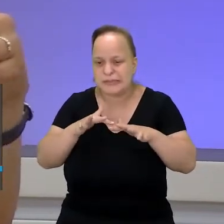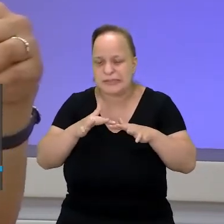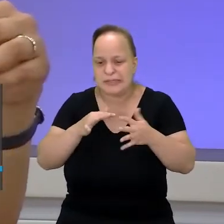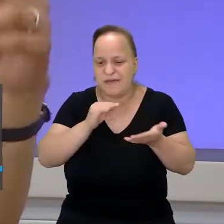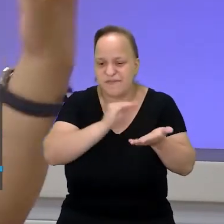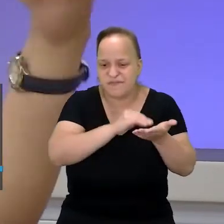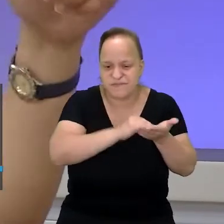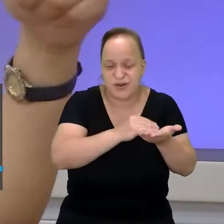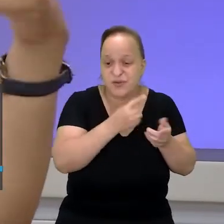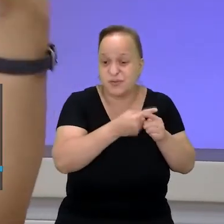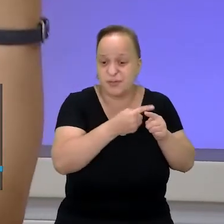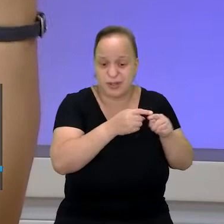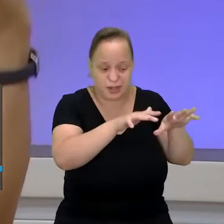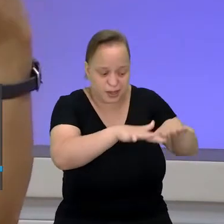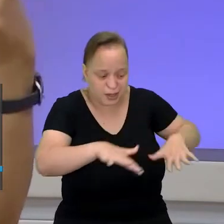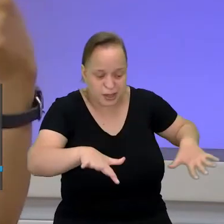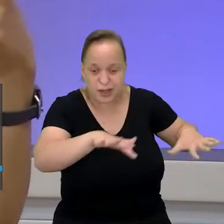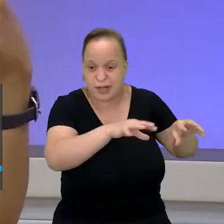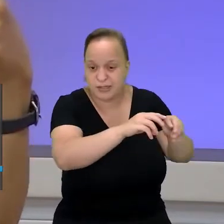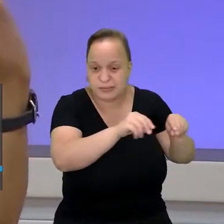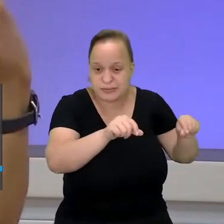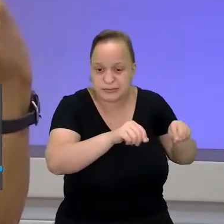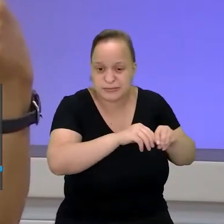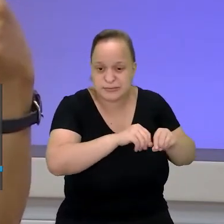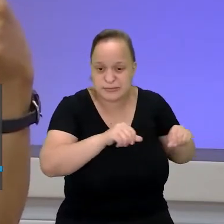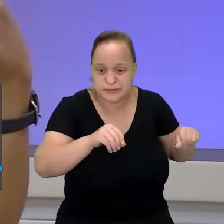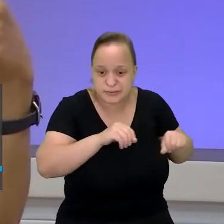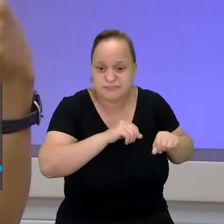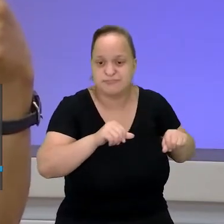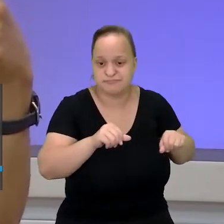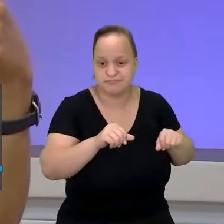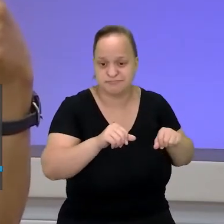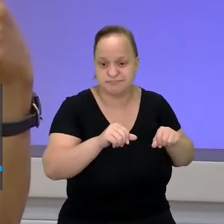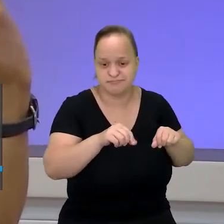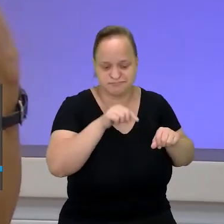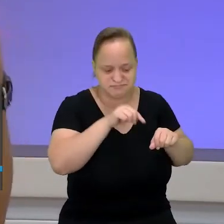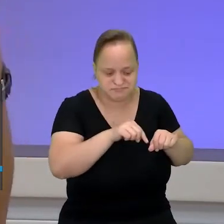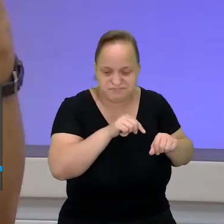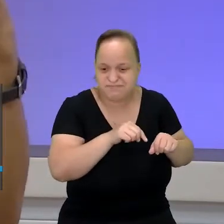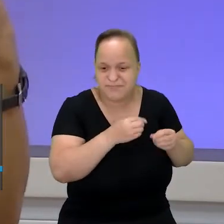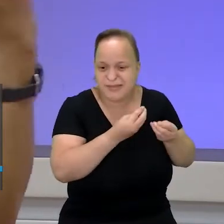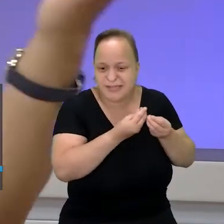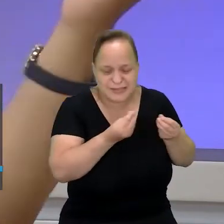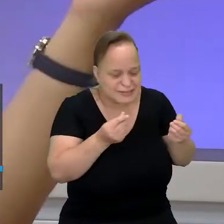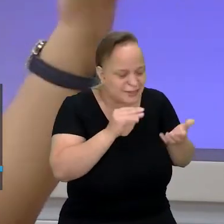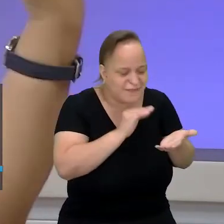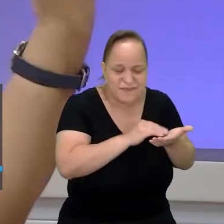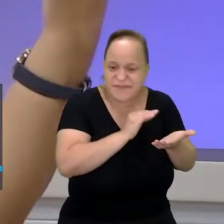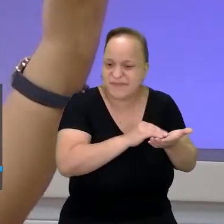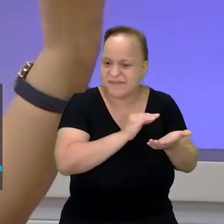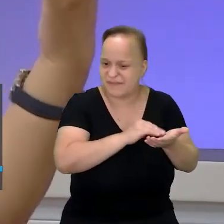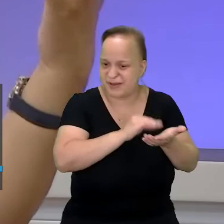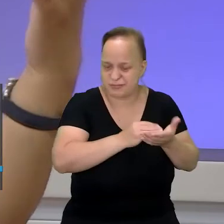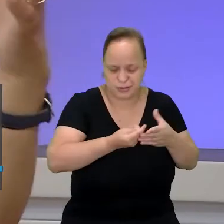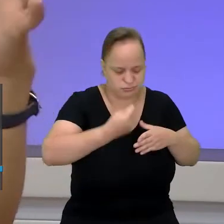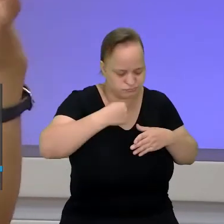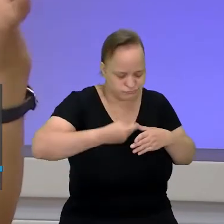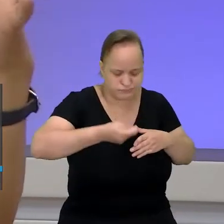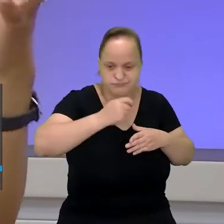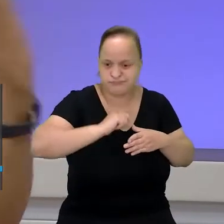nutritivo. E aí, o que acontece é que você precisa fazer aquele enriquecimento nos alimentos. Aí você tem, hoje, na nossa época, a